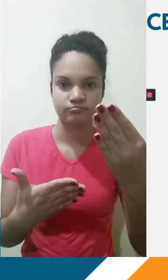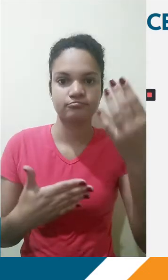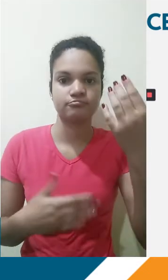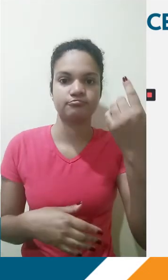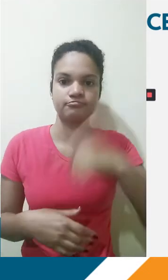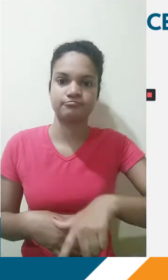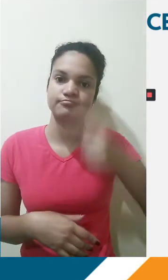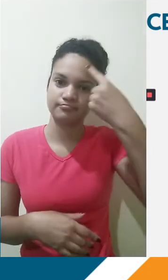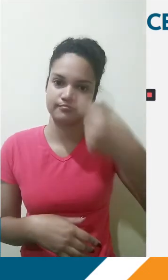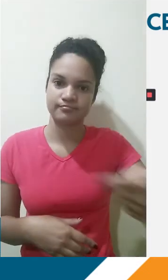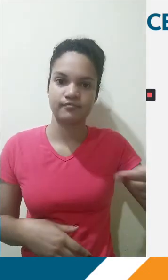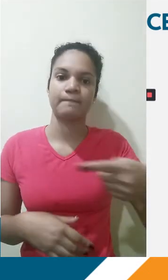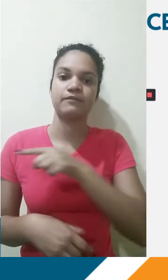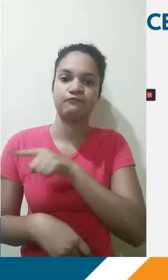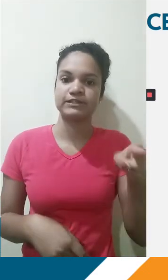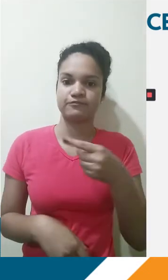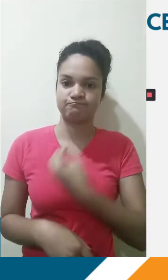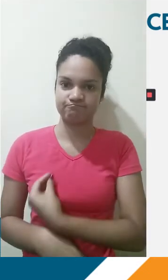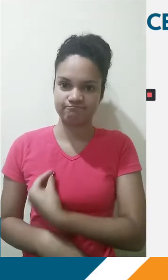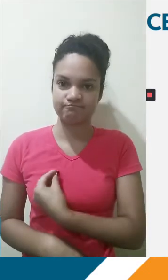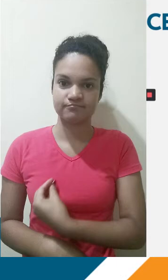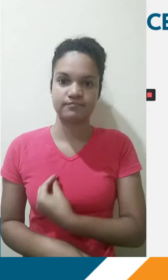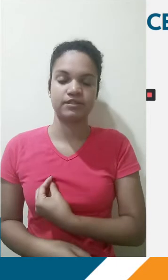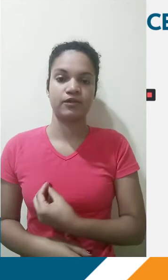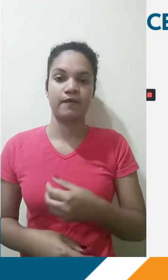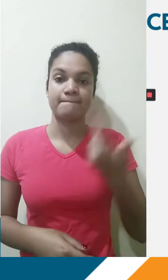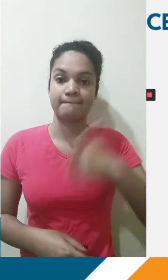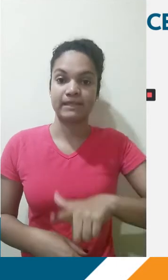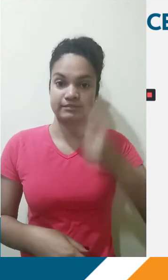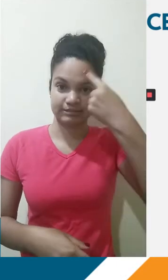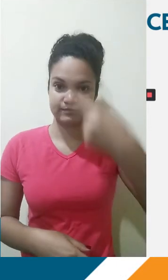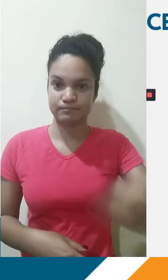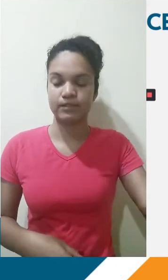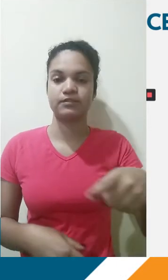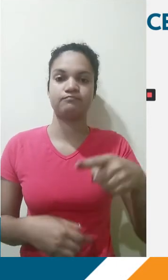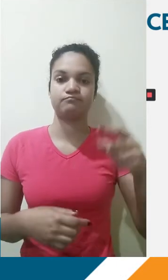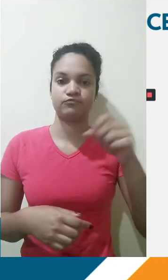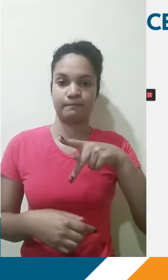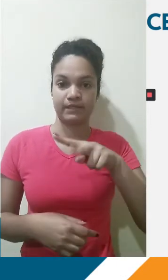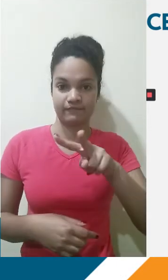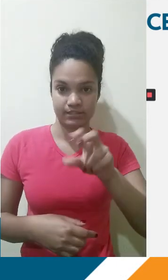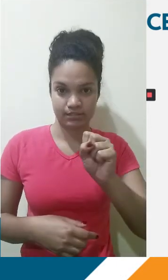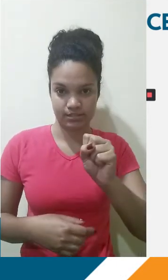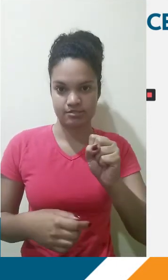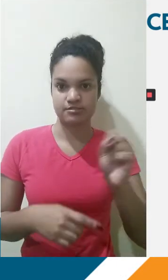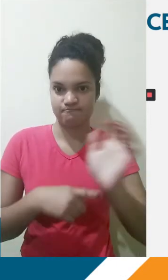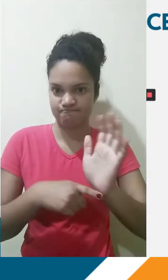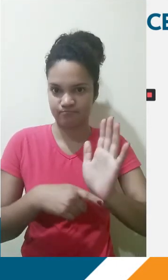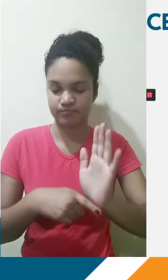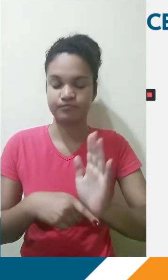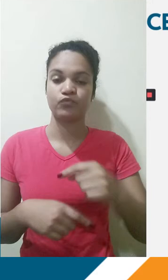agradecemos mais uma semana, a presença de vocês em mais uma semana de atividades do nosso pré-vestibular social, nós todos